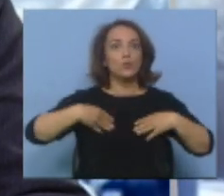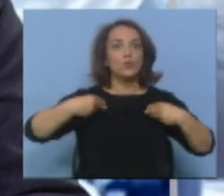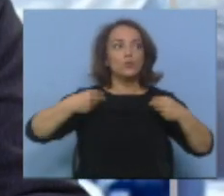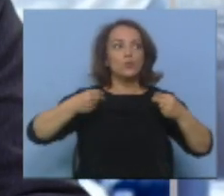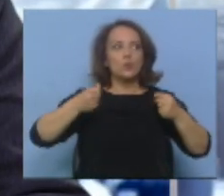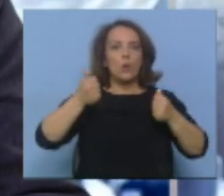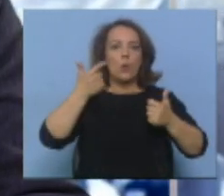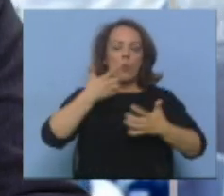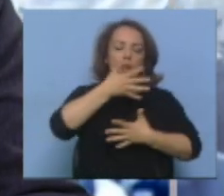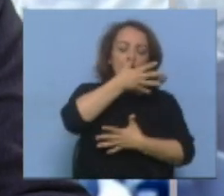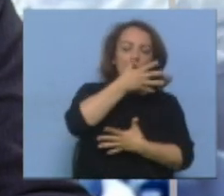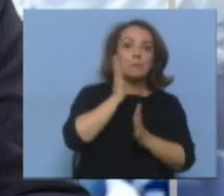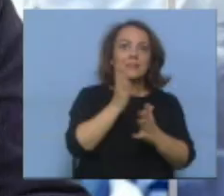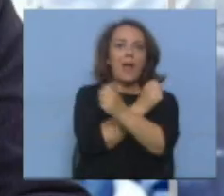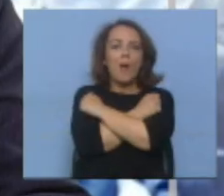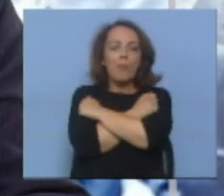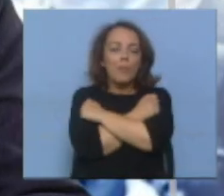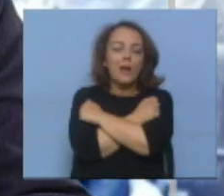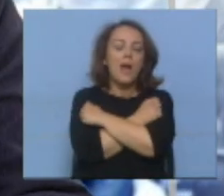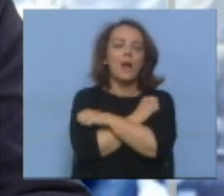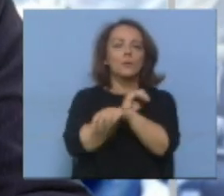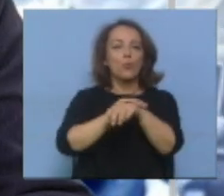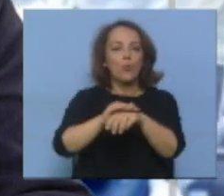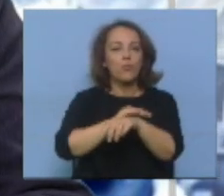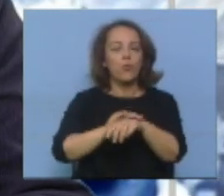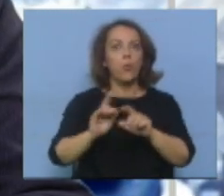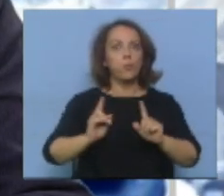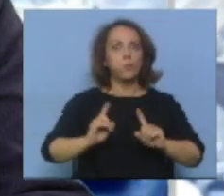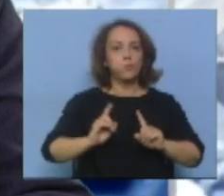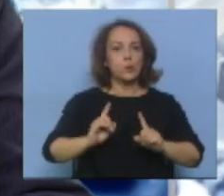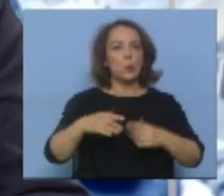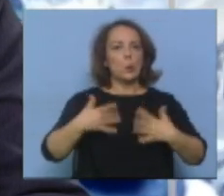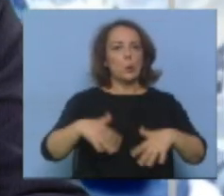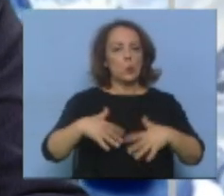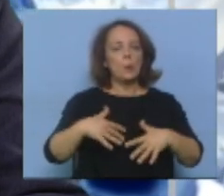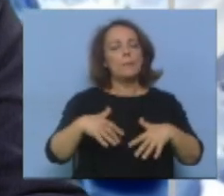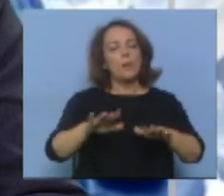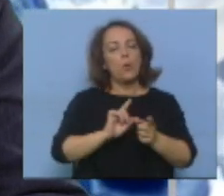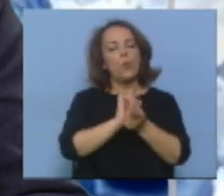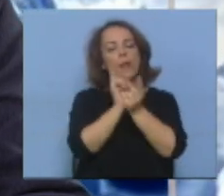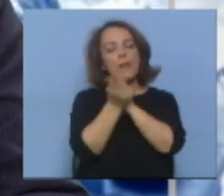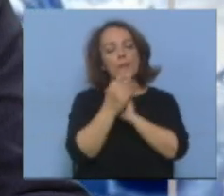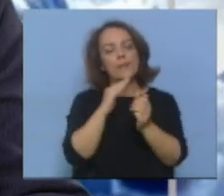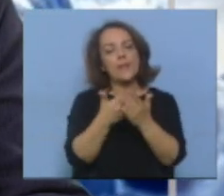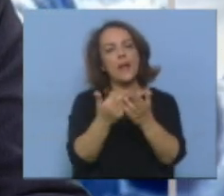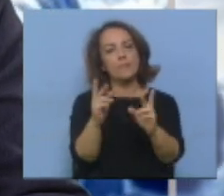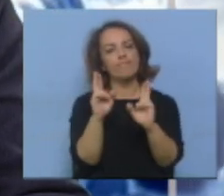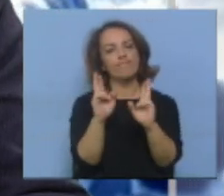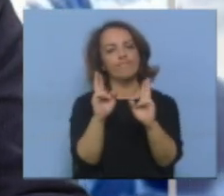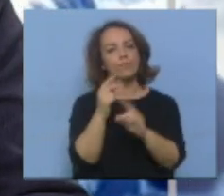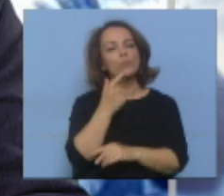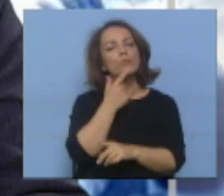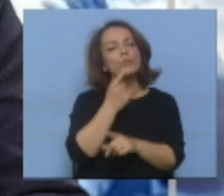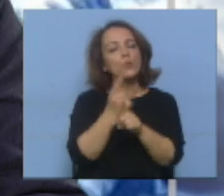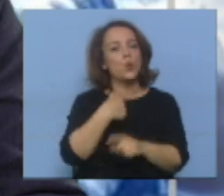um abraço e de um conforto. É duro, não é? Mas é uma palavra de esperança também, porque eu acredito que Deus